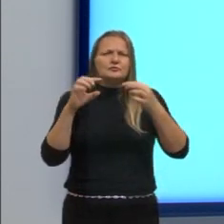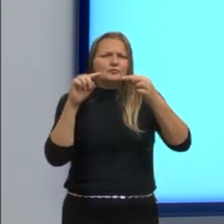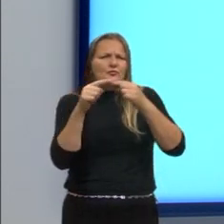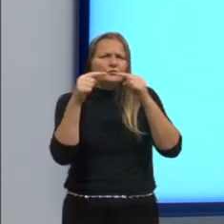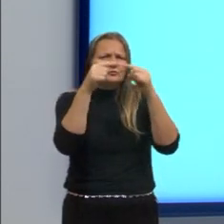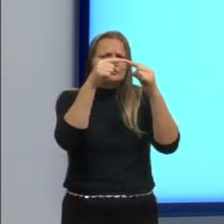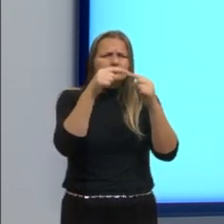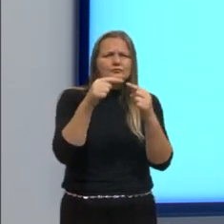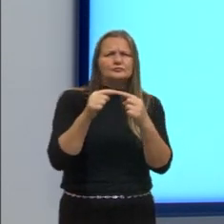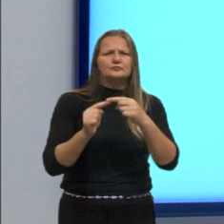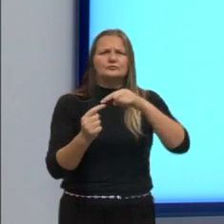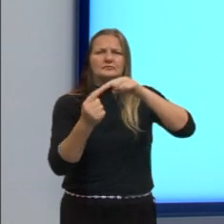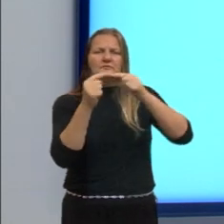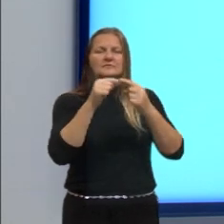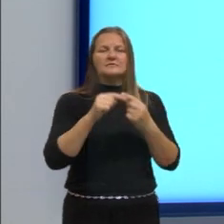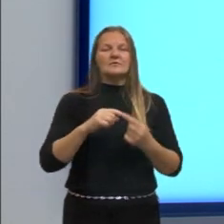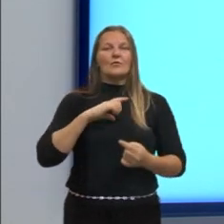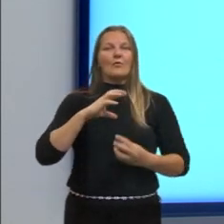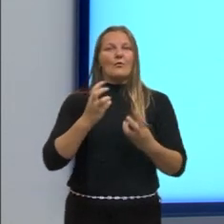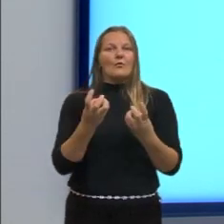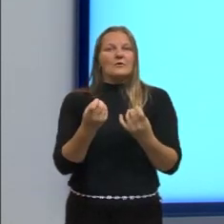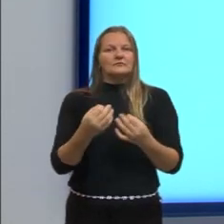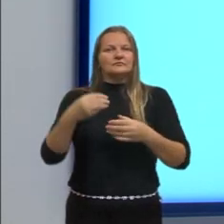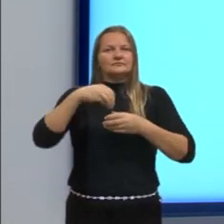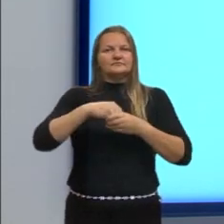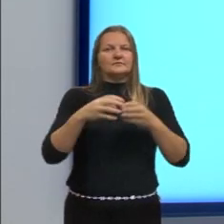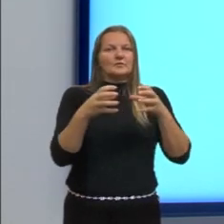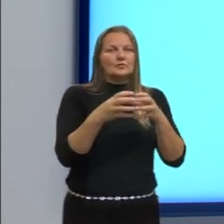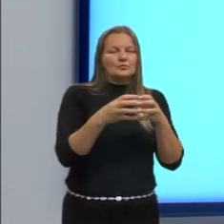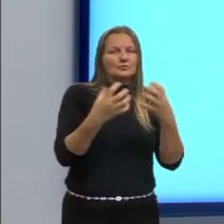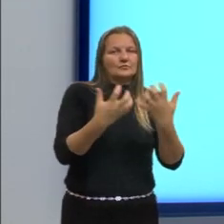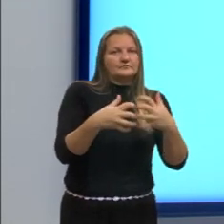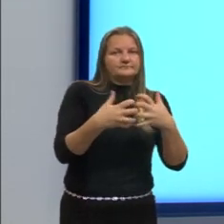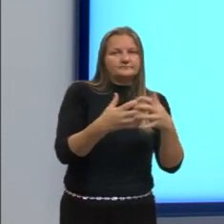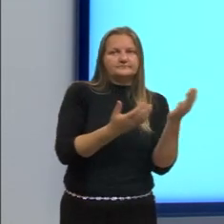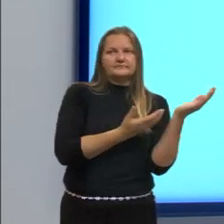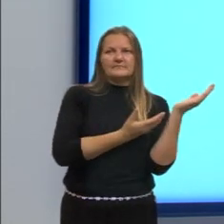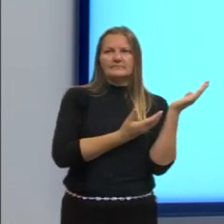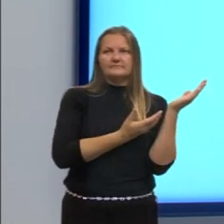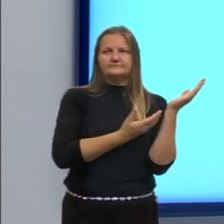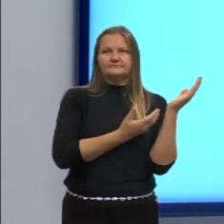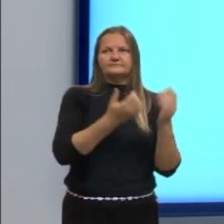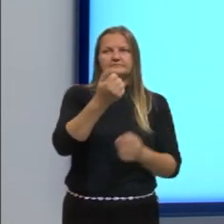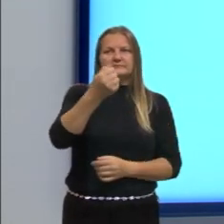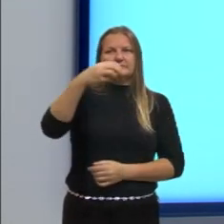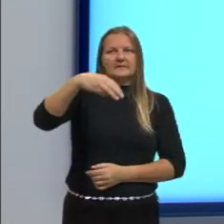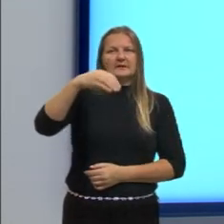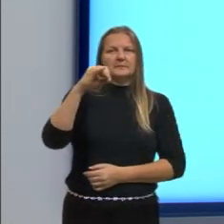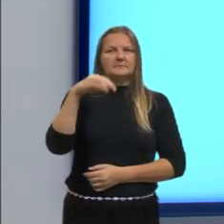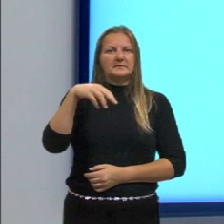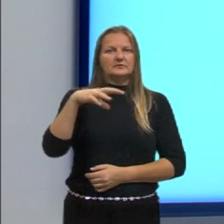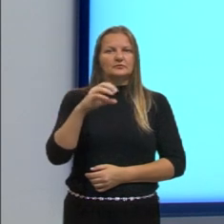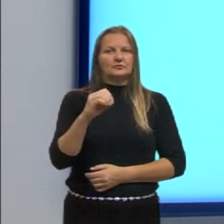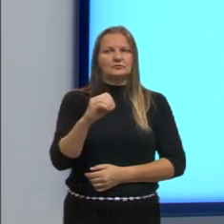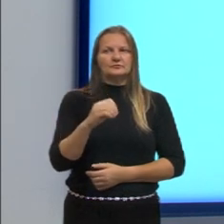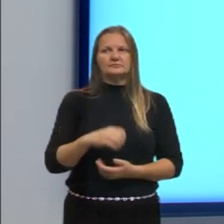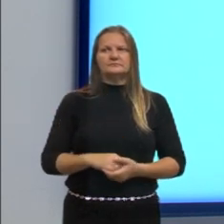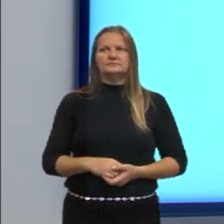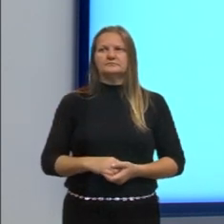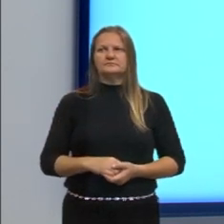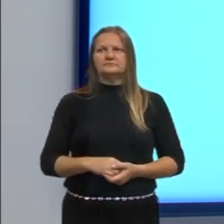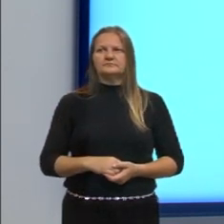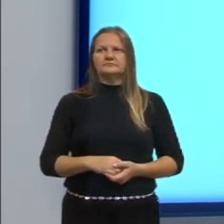proteínas que a gente pode ter o grupo funcional vai ter um grupo Amino um NH 2